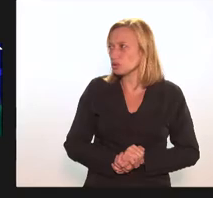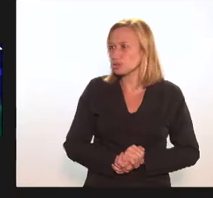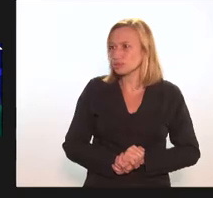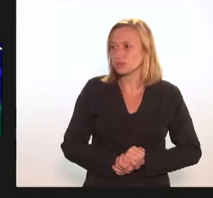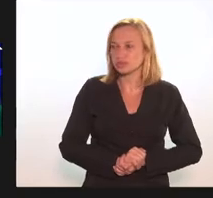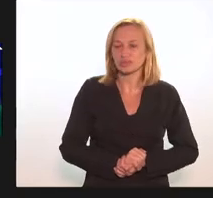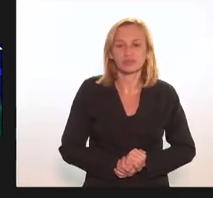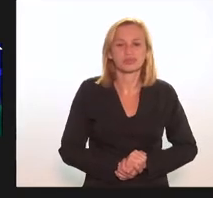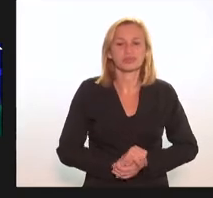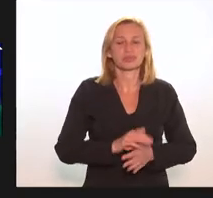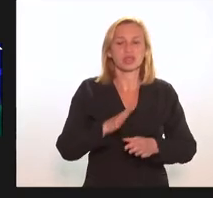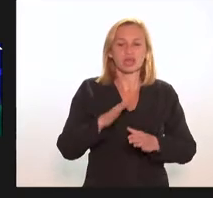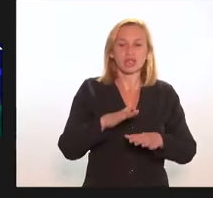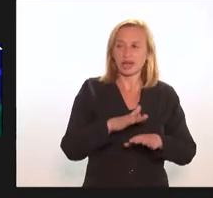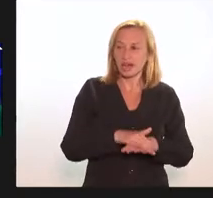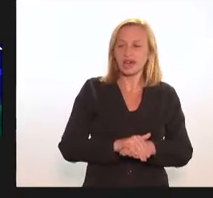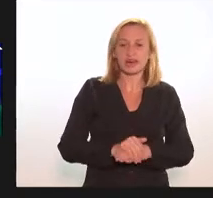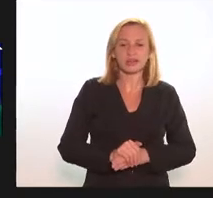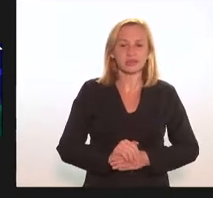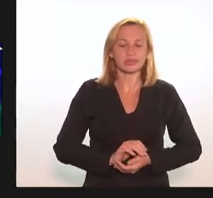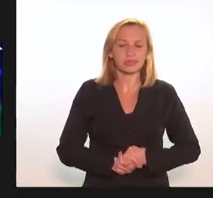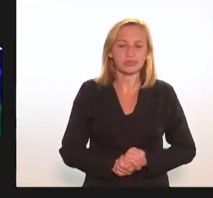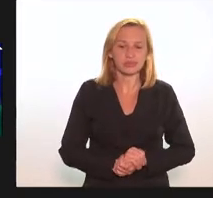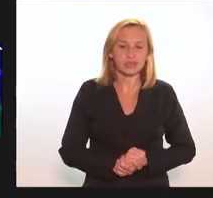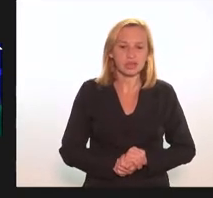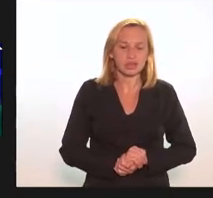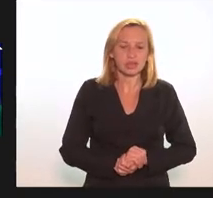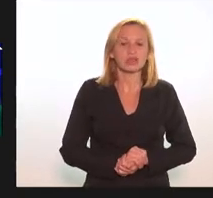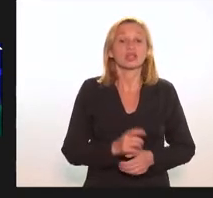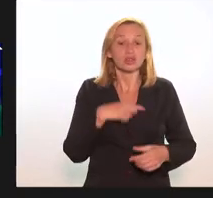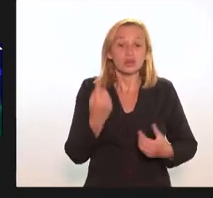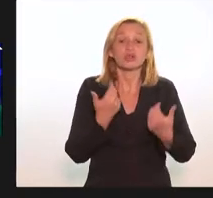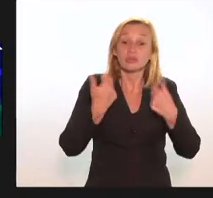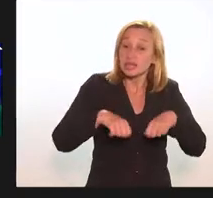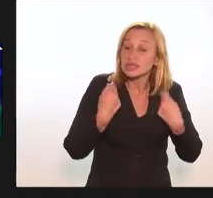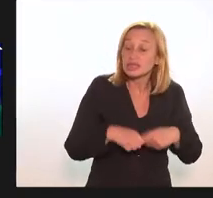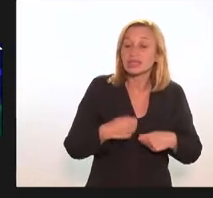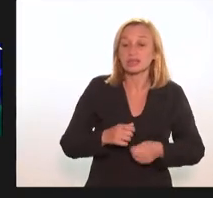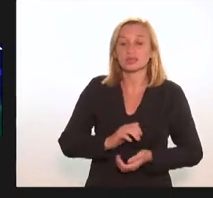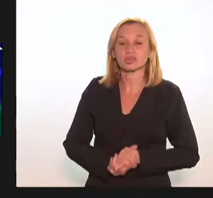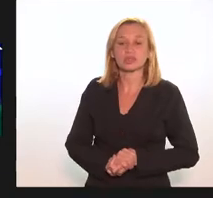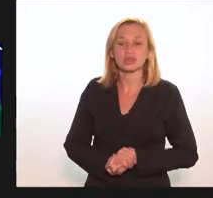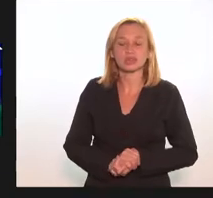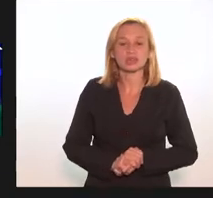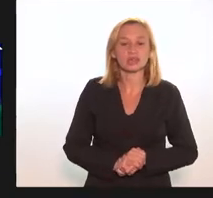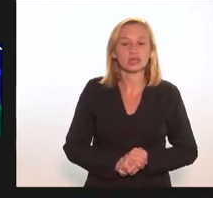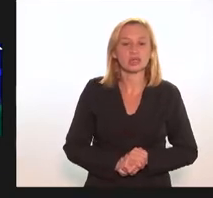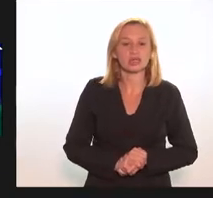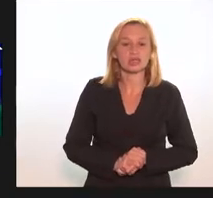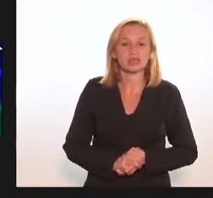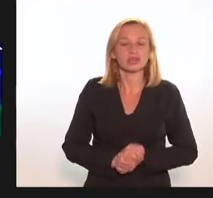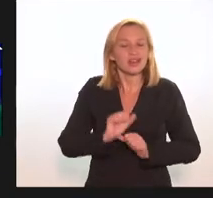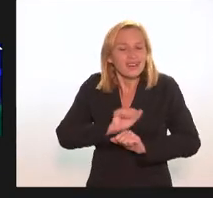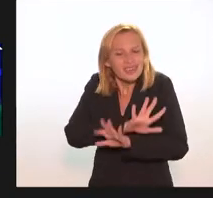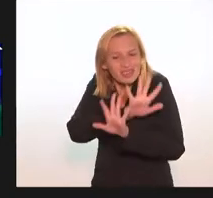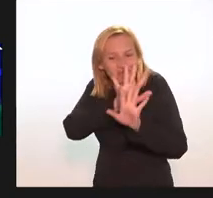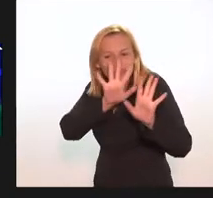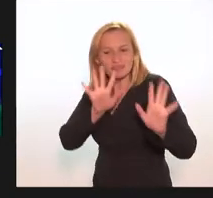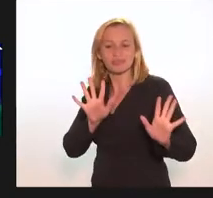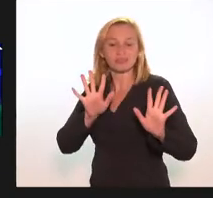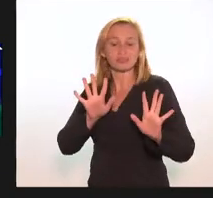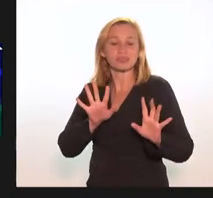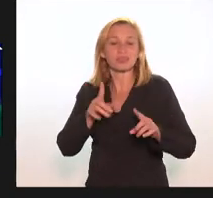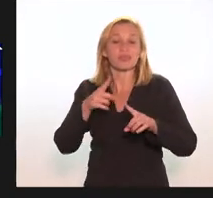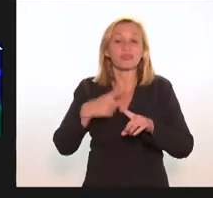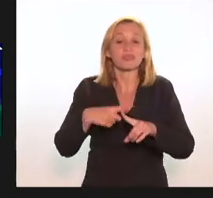sem partido, né? Então, nós precisamos ter muita clareza do que